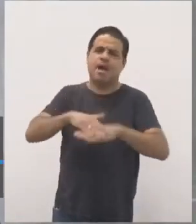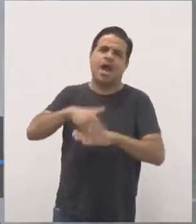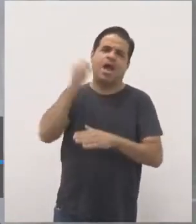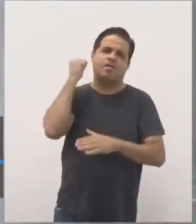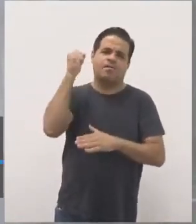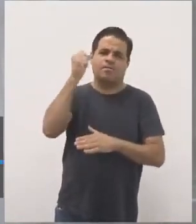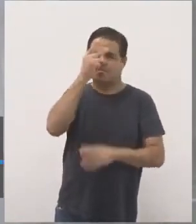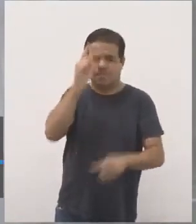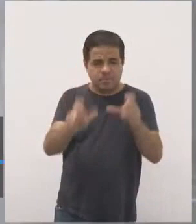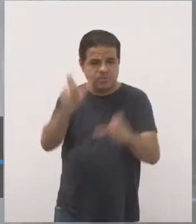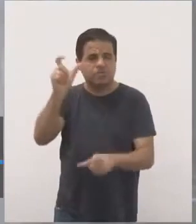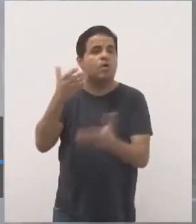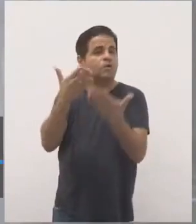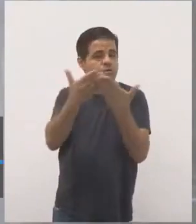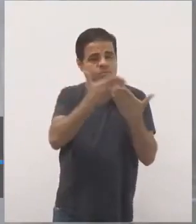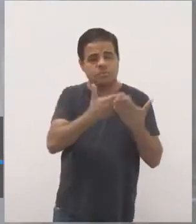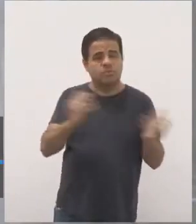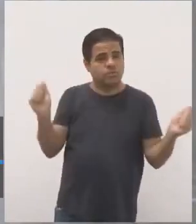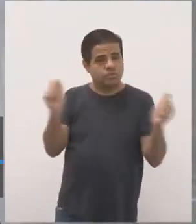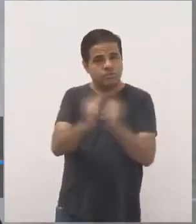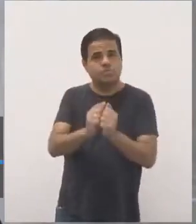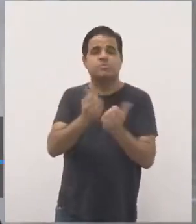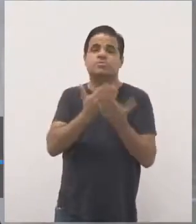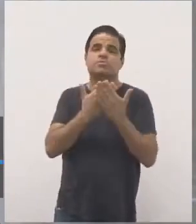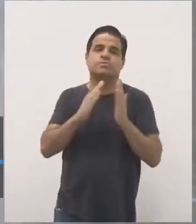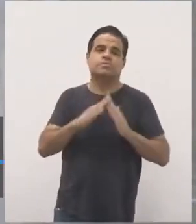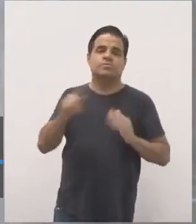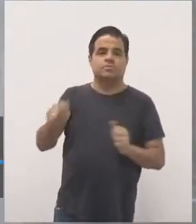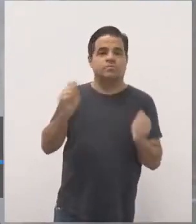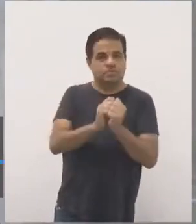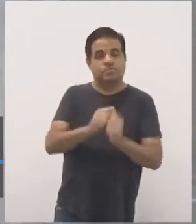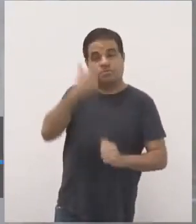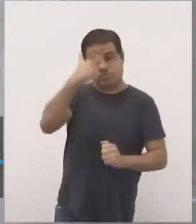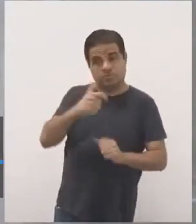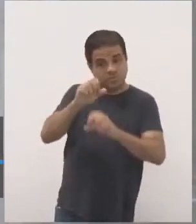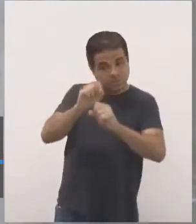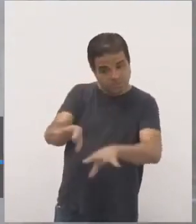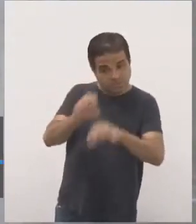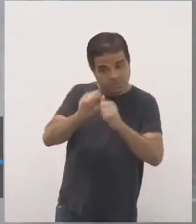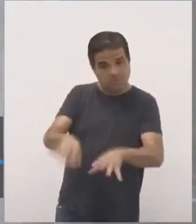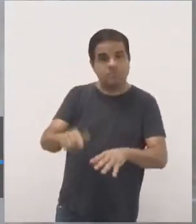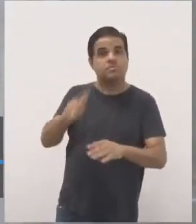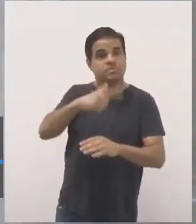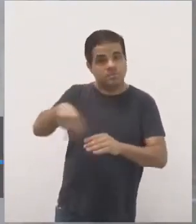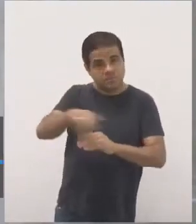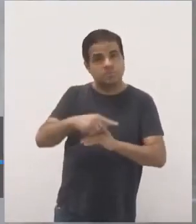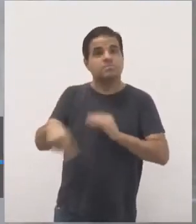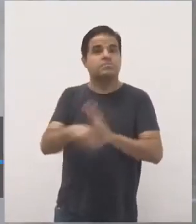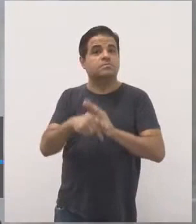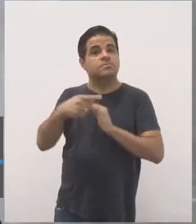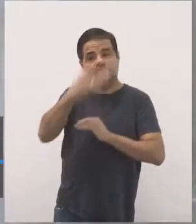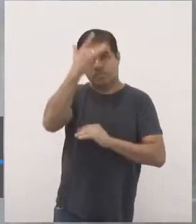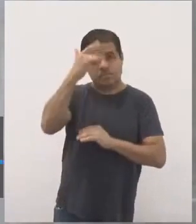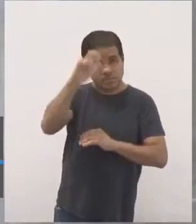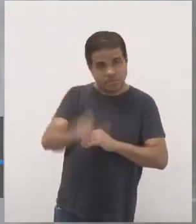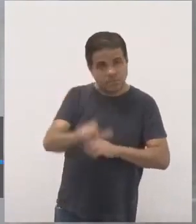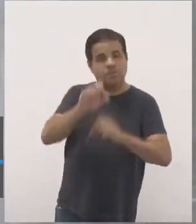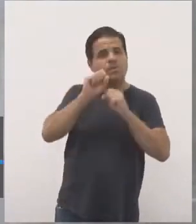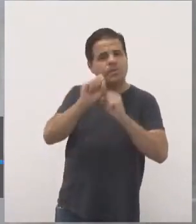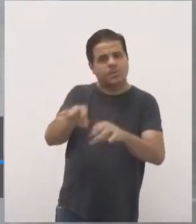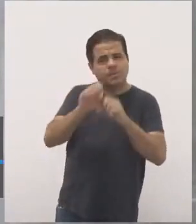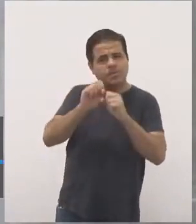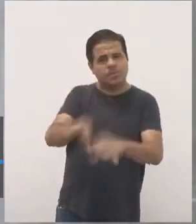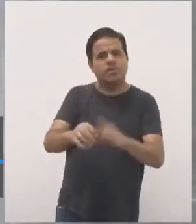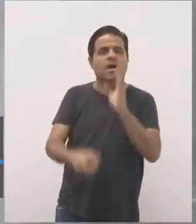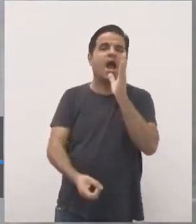os estudantes, do estudante com a escola, do estudante com o educador, entre os próprios educadores. Isso